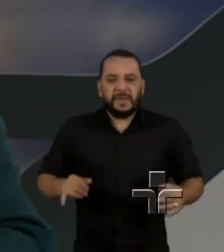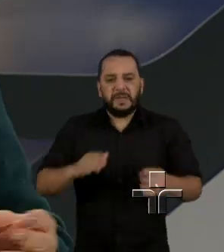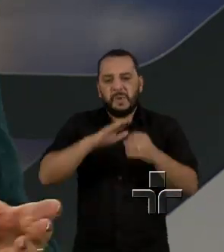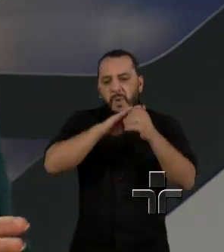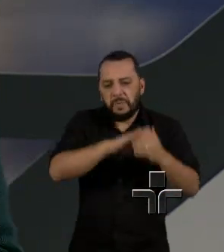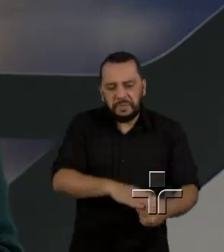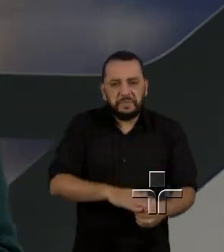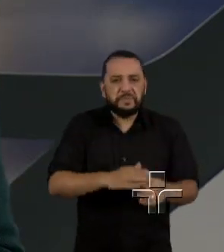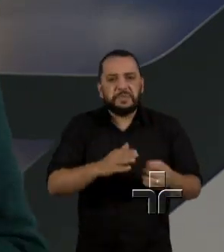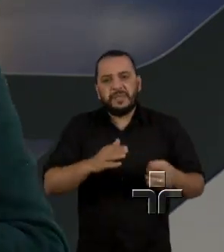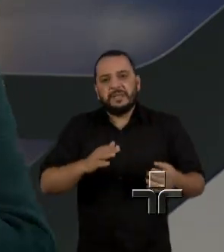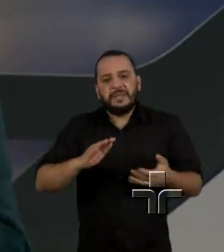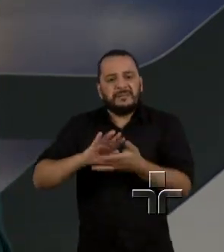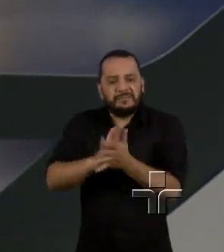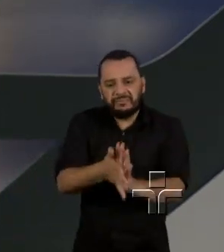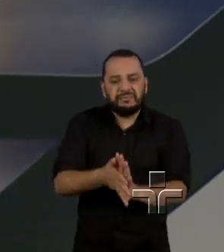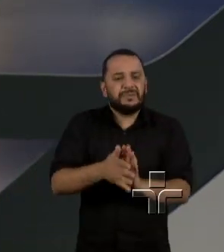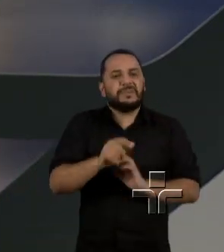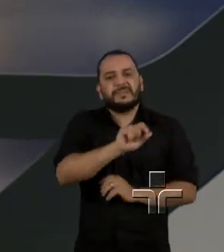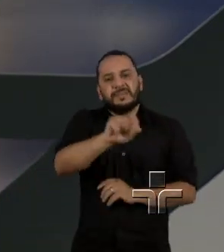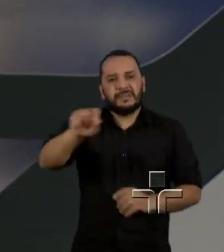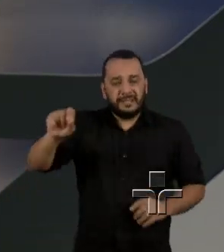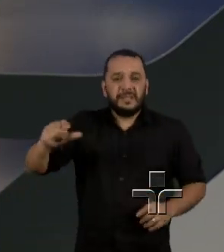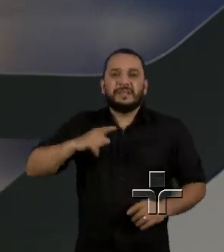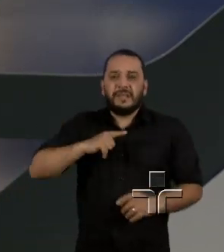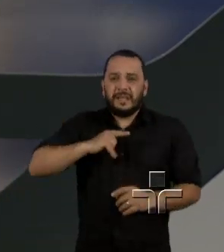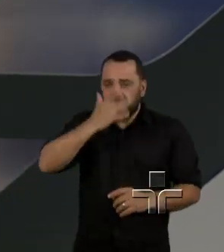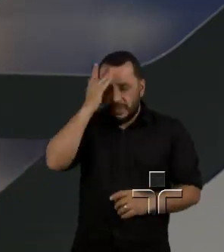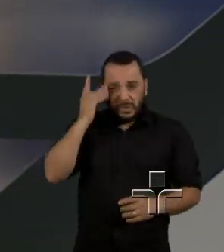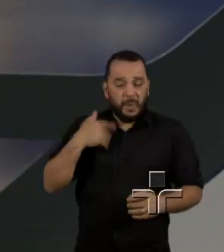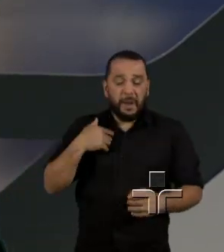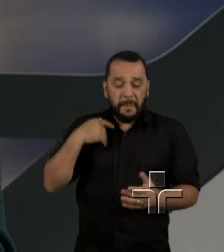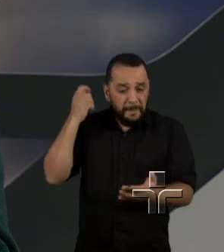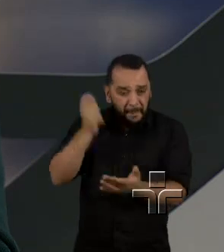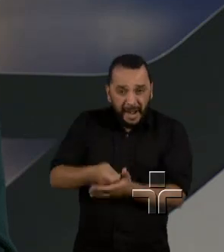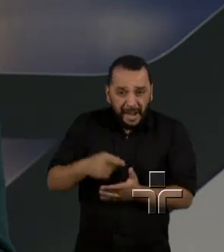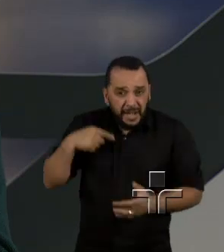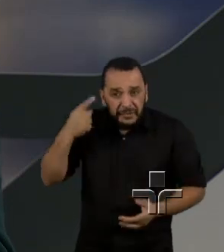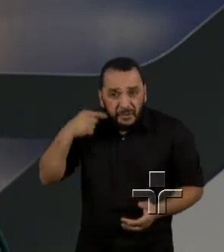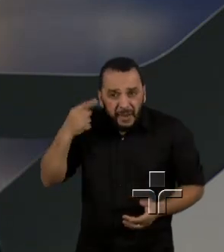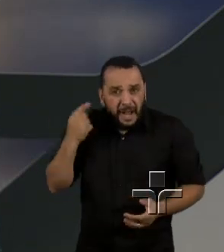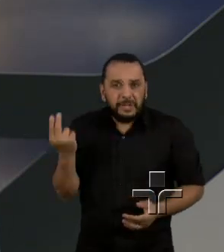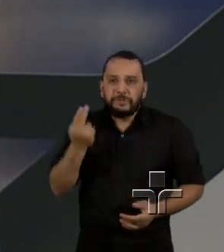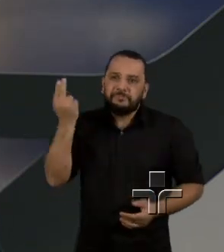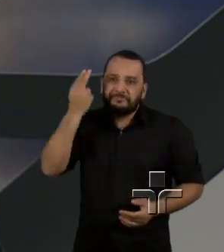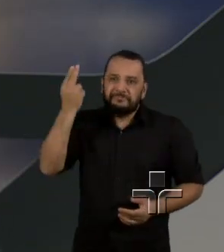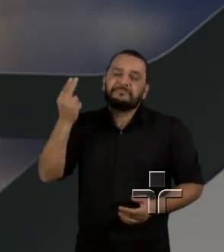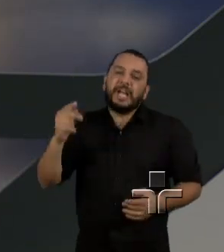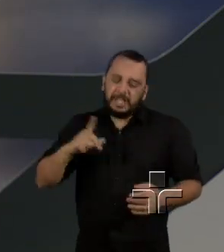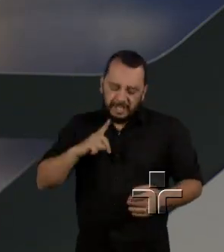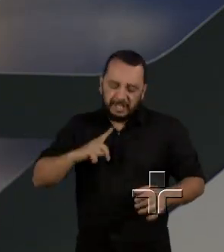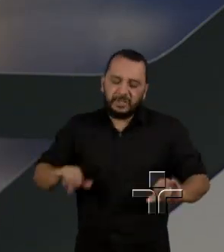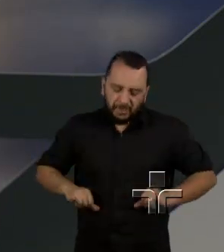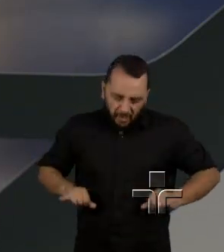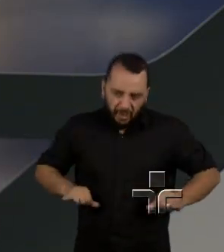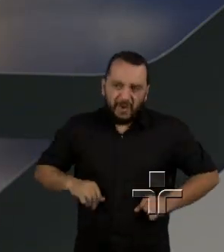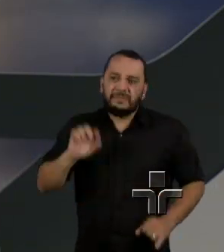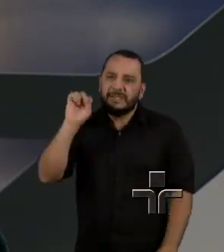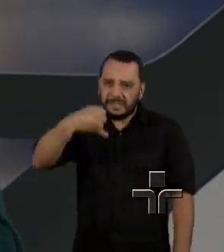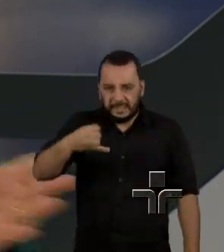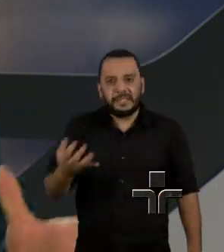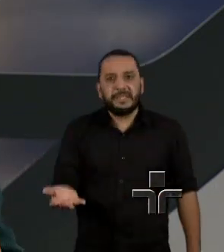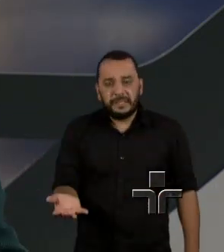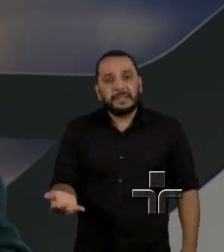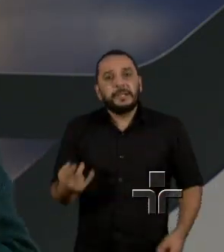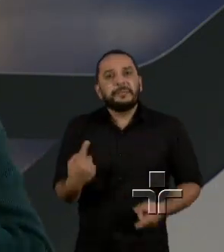para outras pessoas. Tem gente que não pode pagar advogado, né? E sofre mesmo, porque